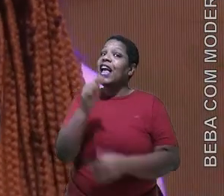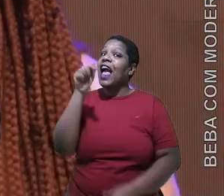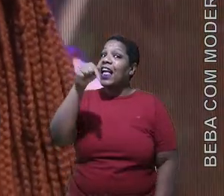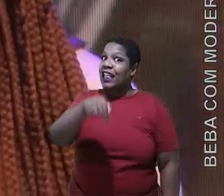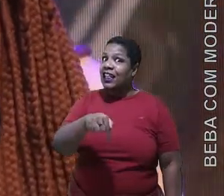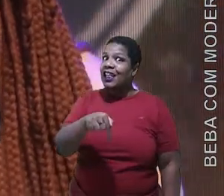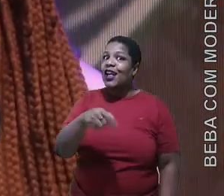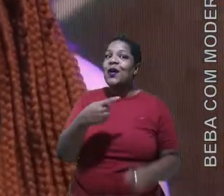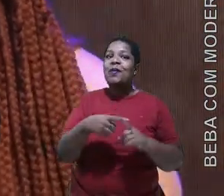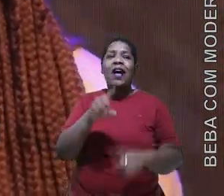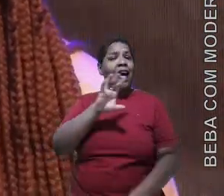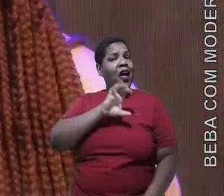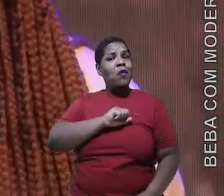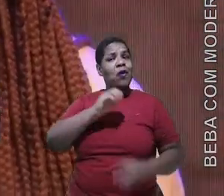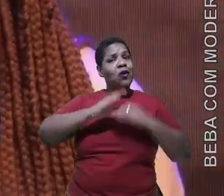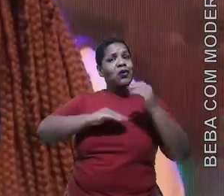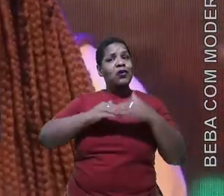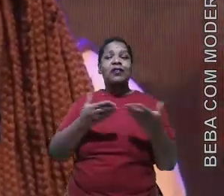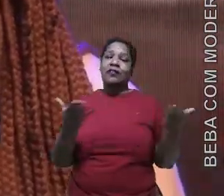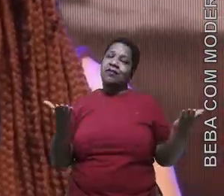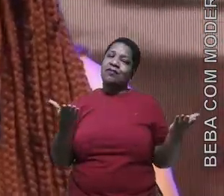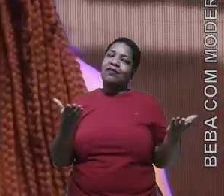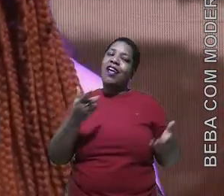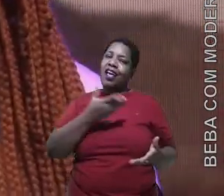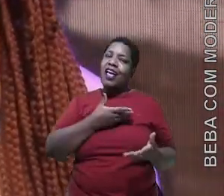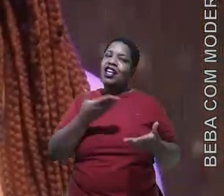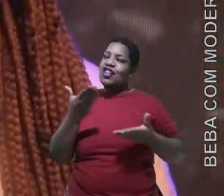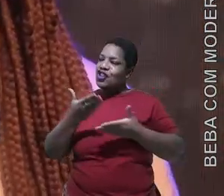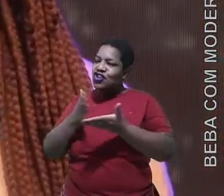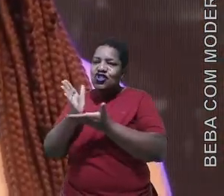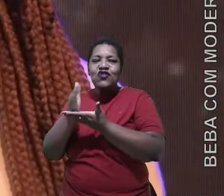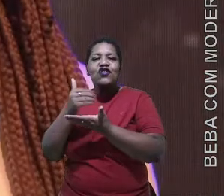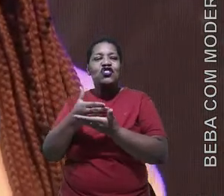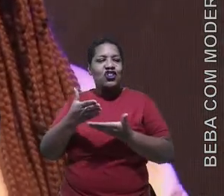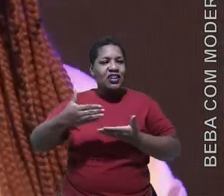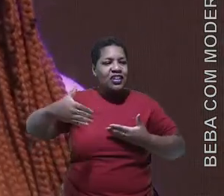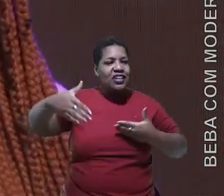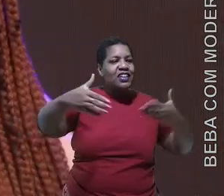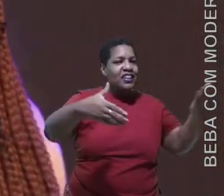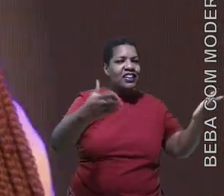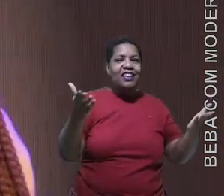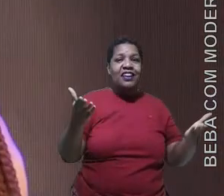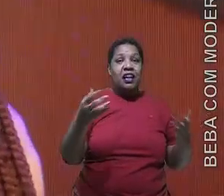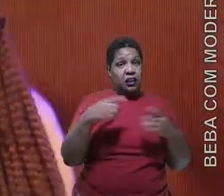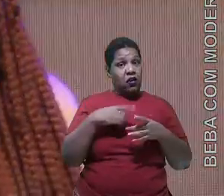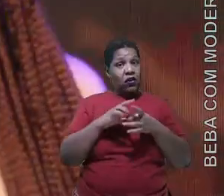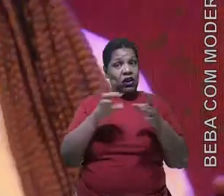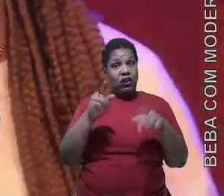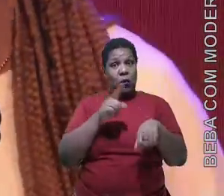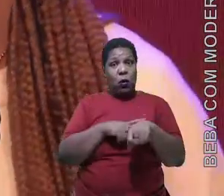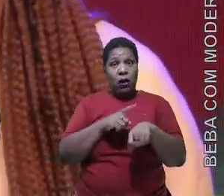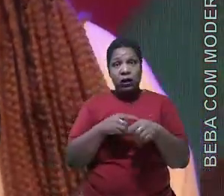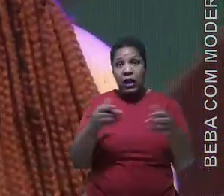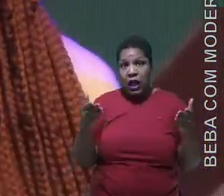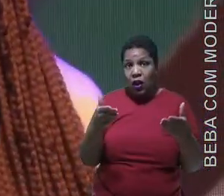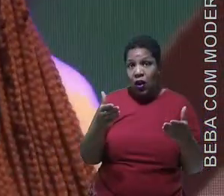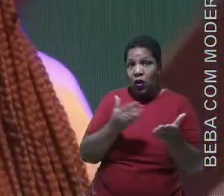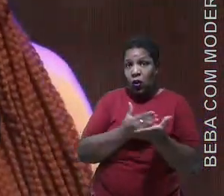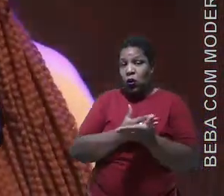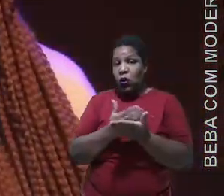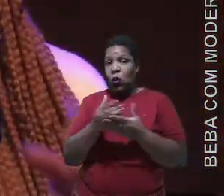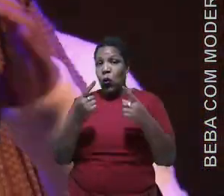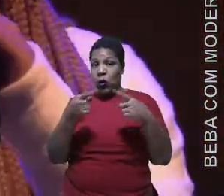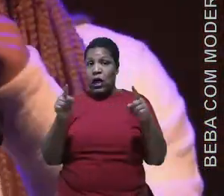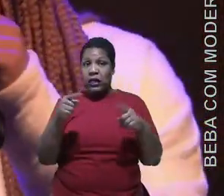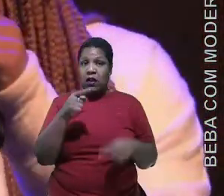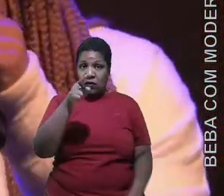porque amor e sobre isso né o minha turma é só pedir Então eu vou deixar você nesse momento aí introdutório dessa